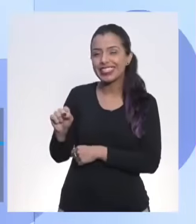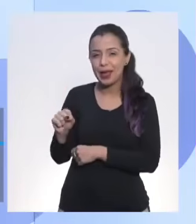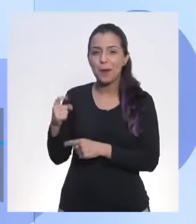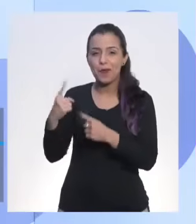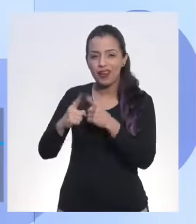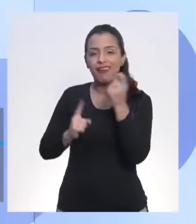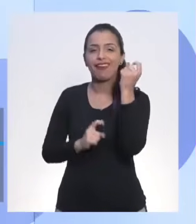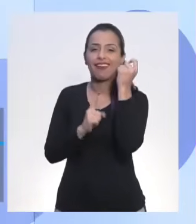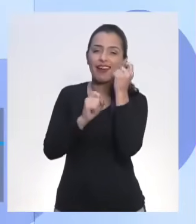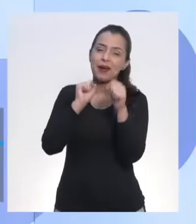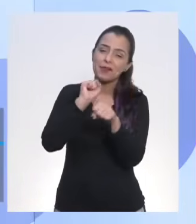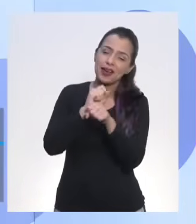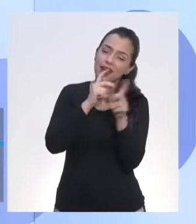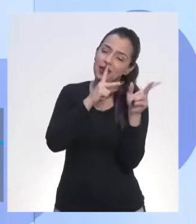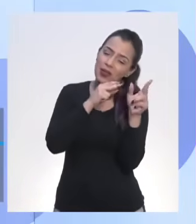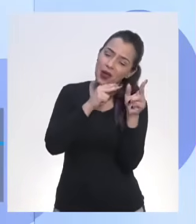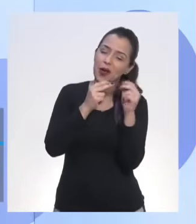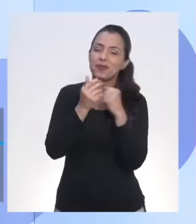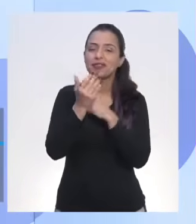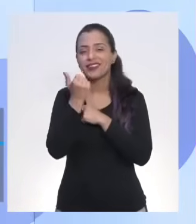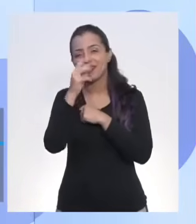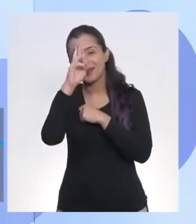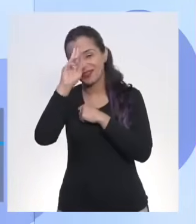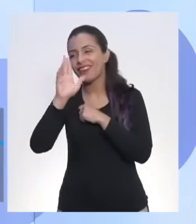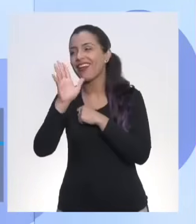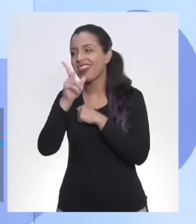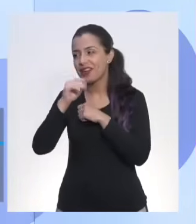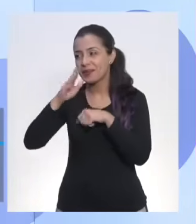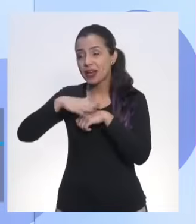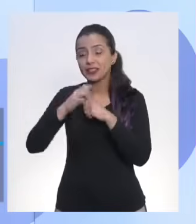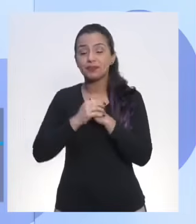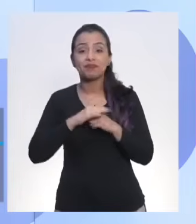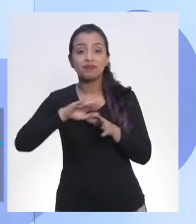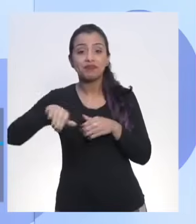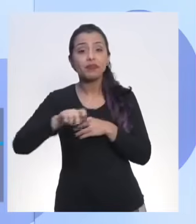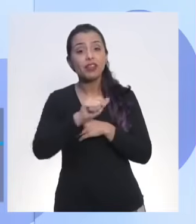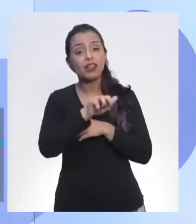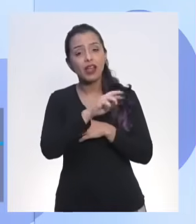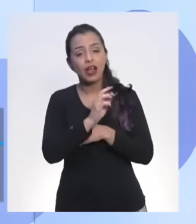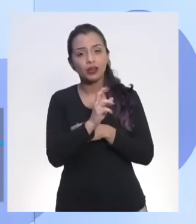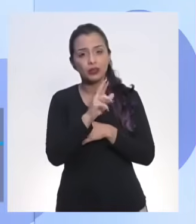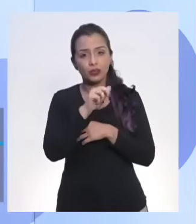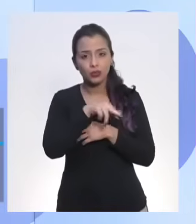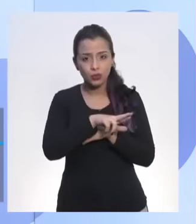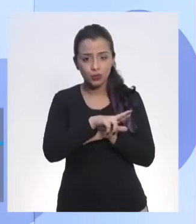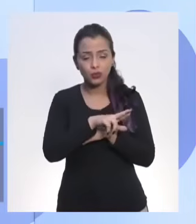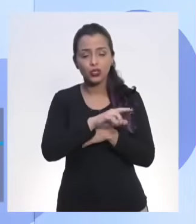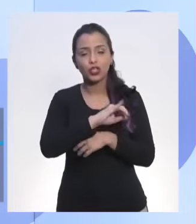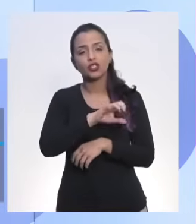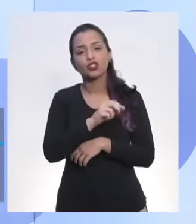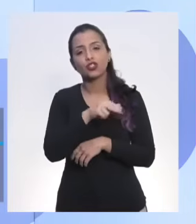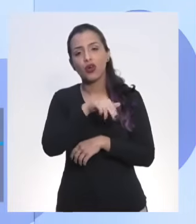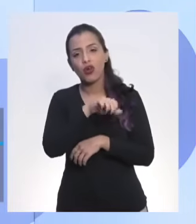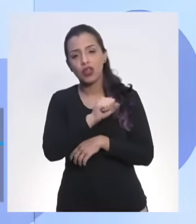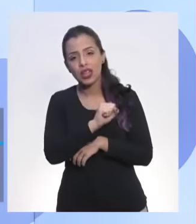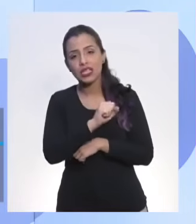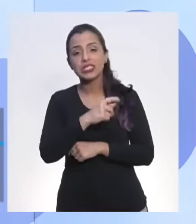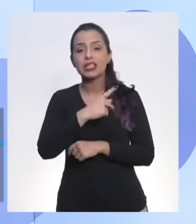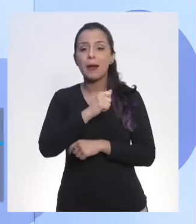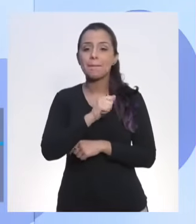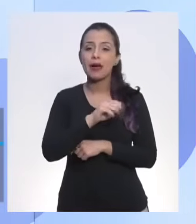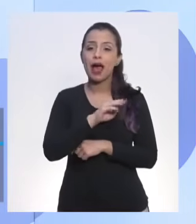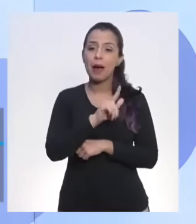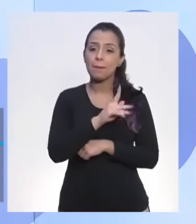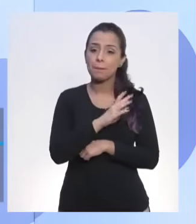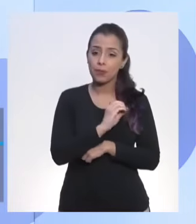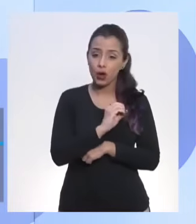Arthur, Lucas Maciel, Arthur, que acho que é Arthur Domingues, Pablo,